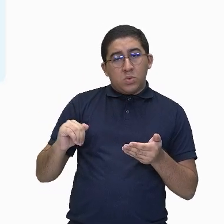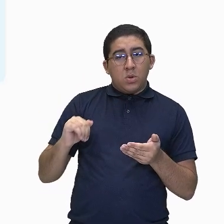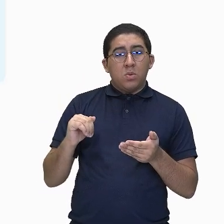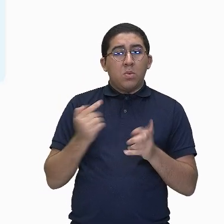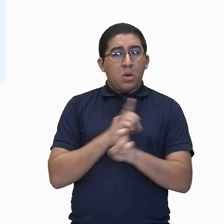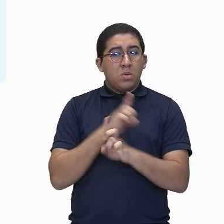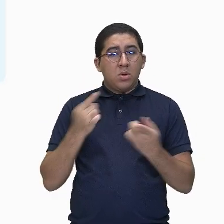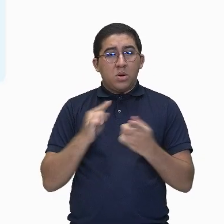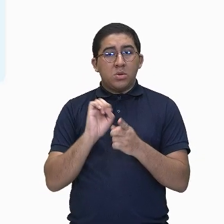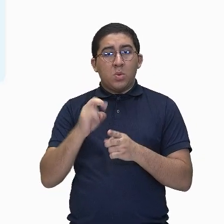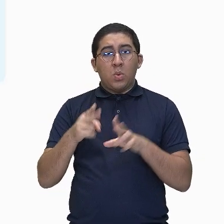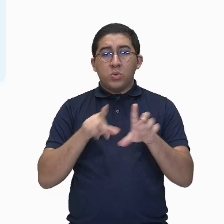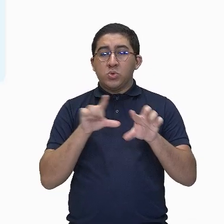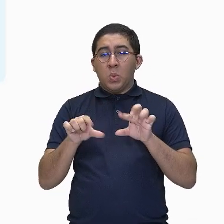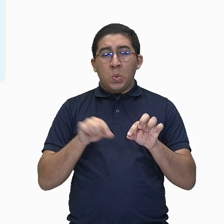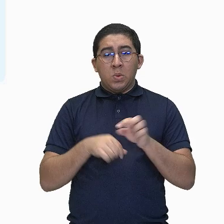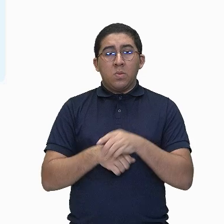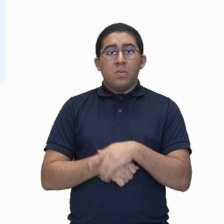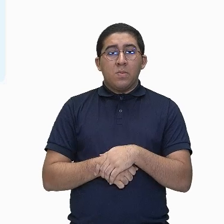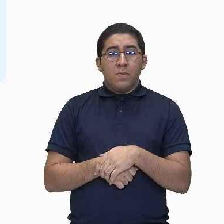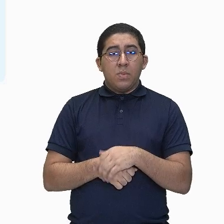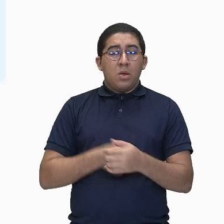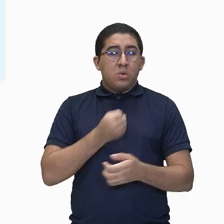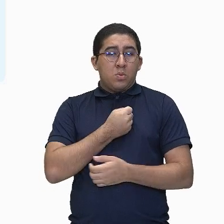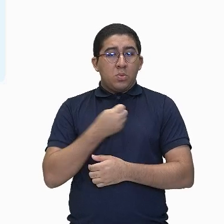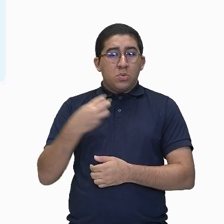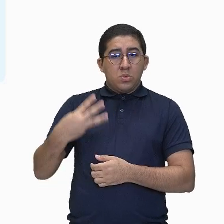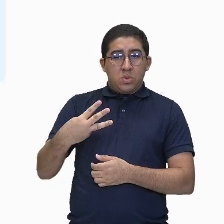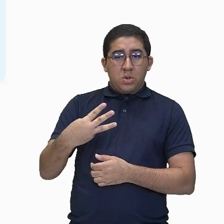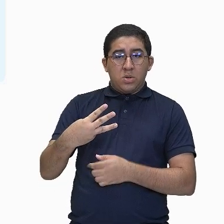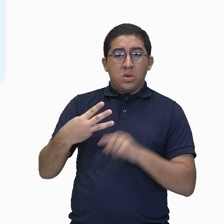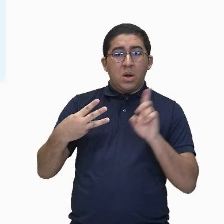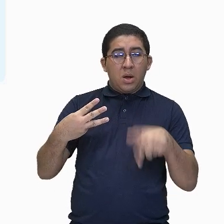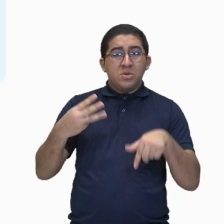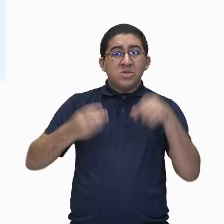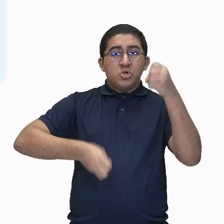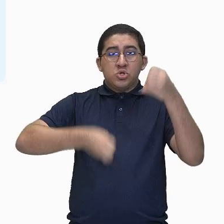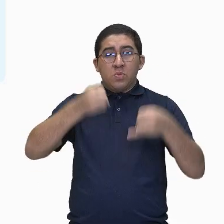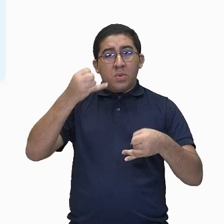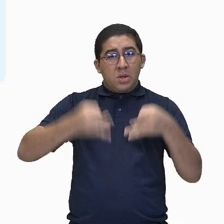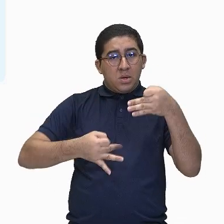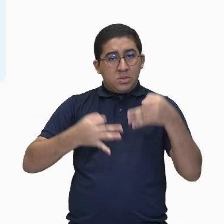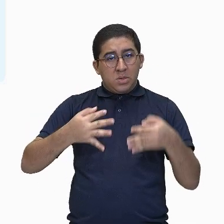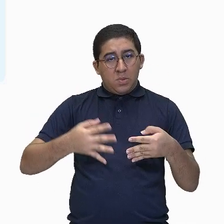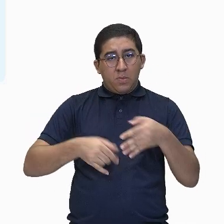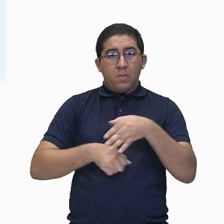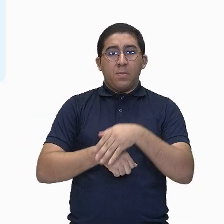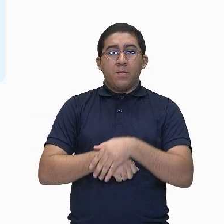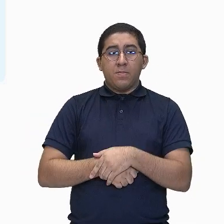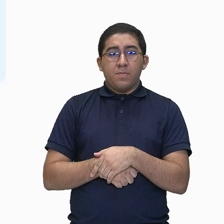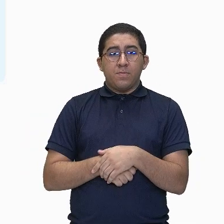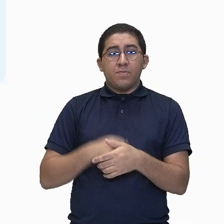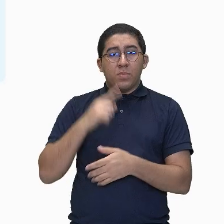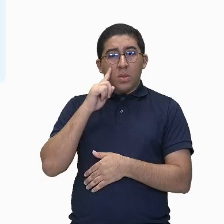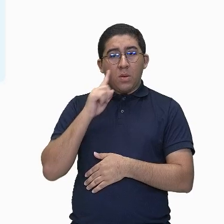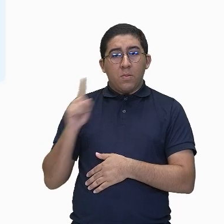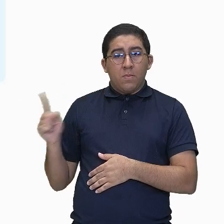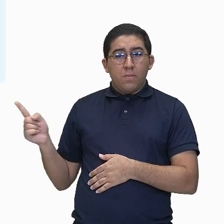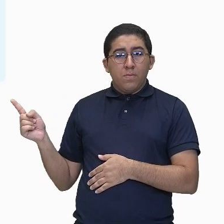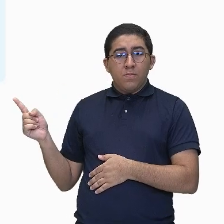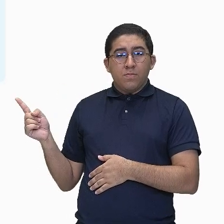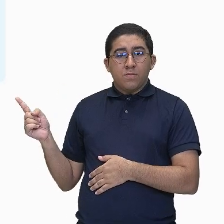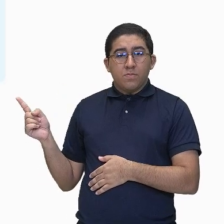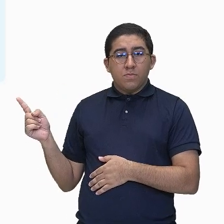escolha. As explicativas, elas vão estar dando uma explicação, uma justificativa. O porquê,